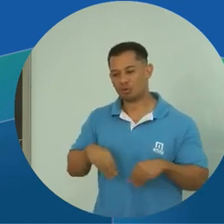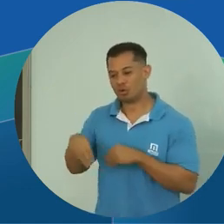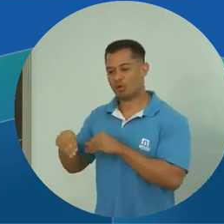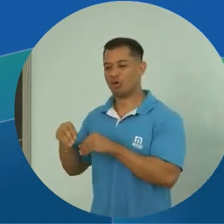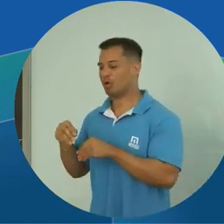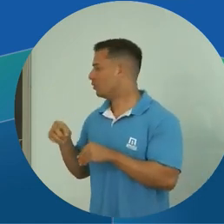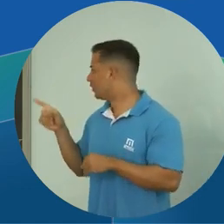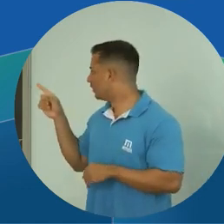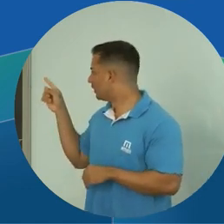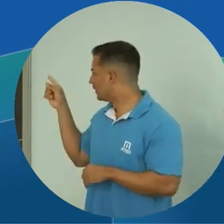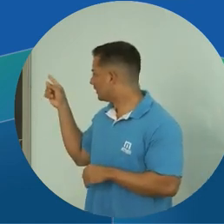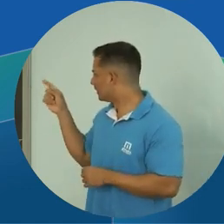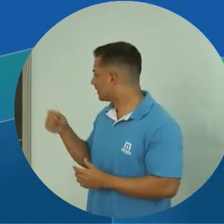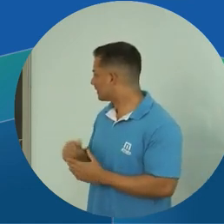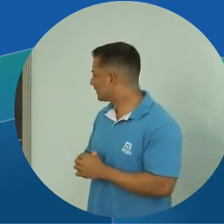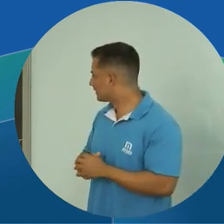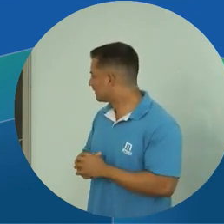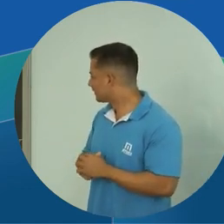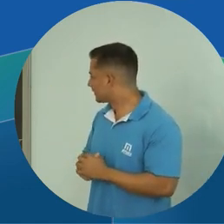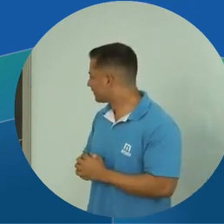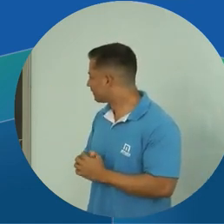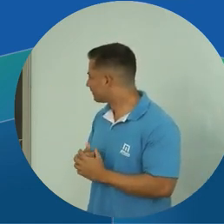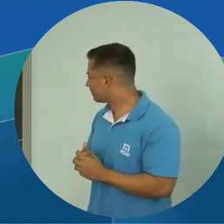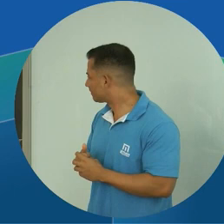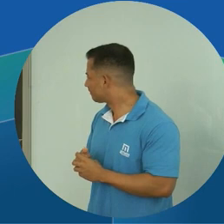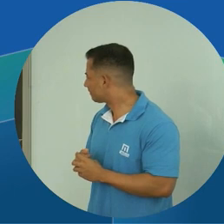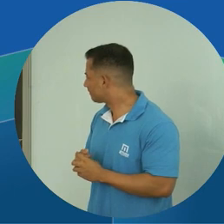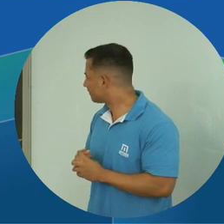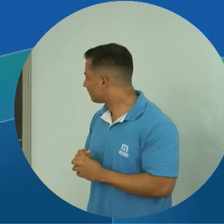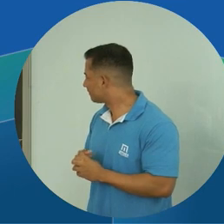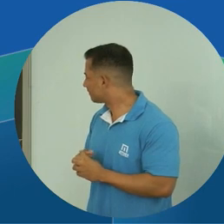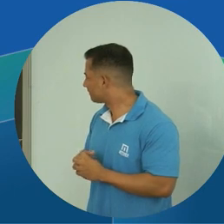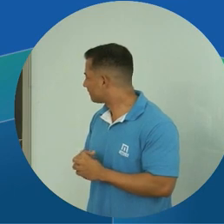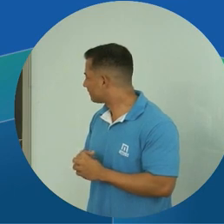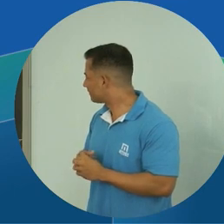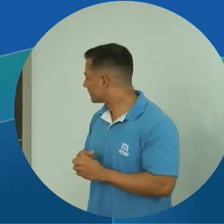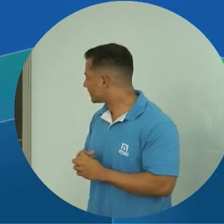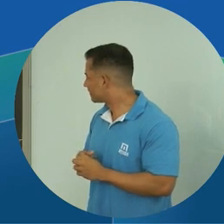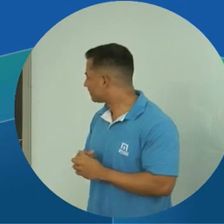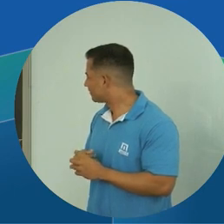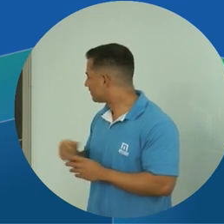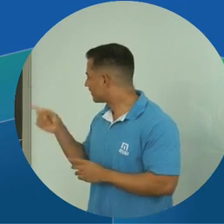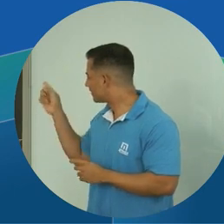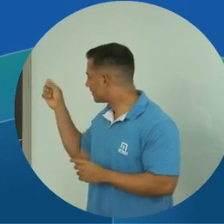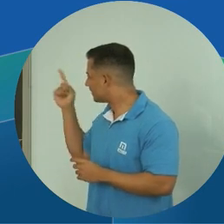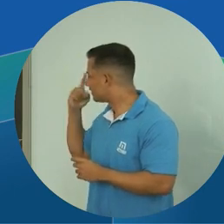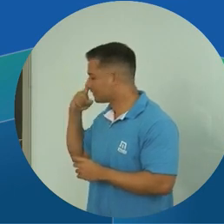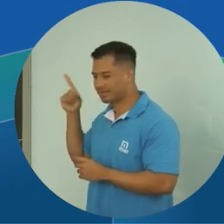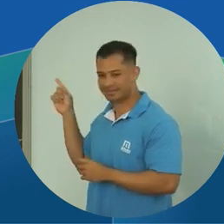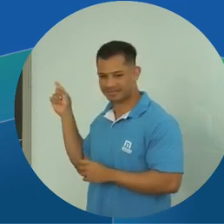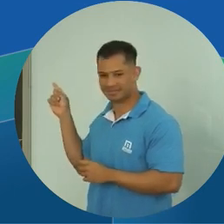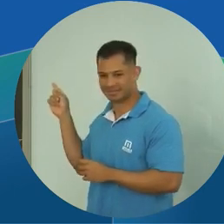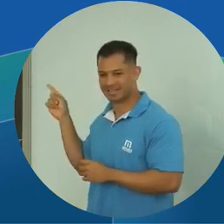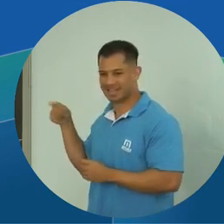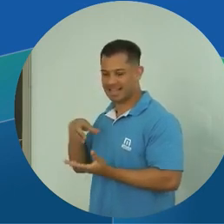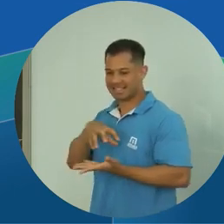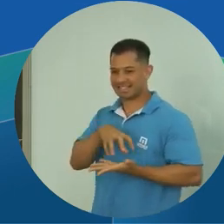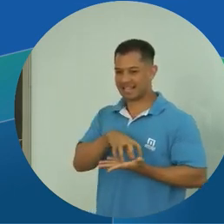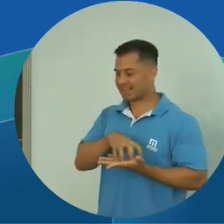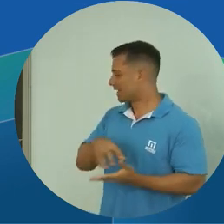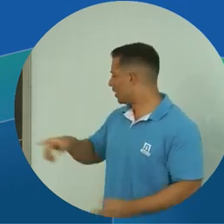DMT em estrada rural. Então, aqui acho que dá para ver bem aqui, ó. Aqui estava a nossa